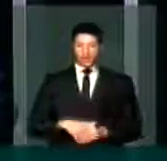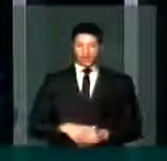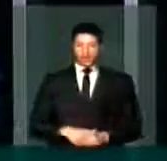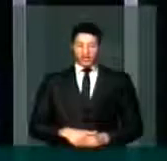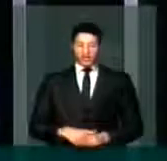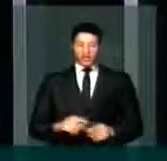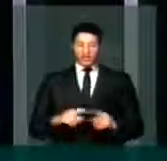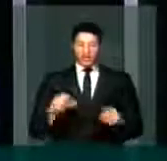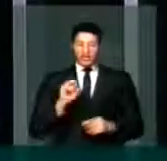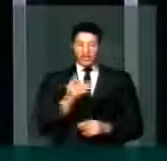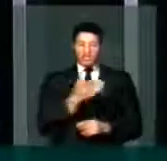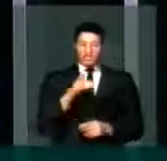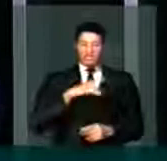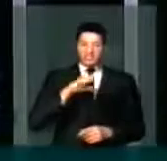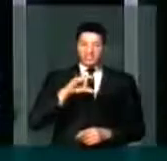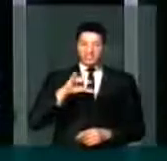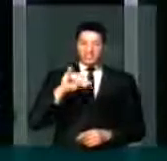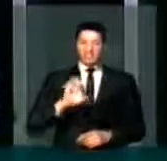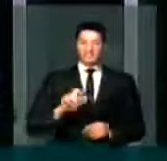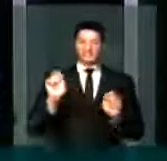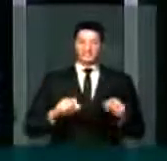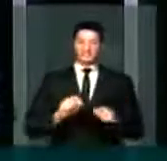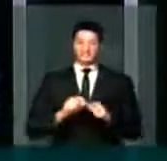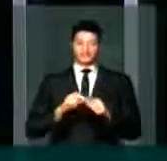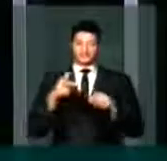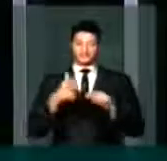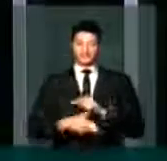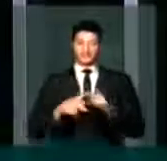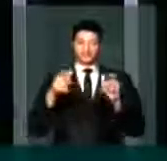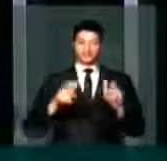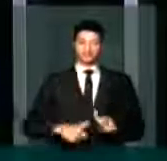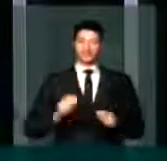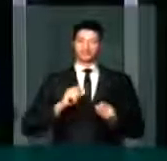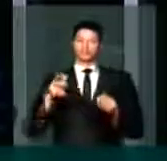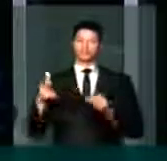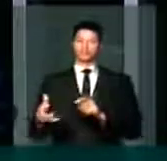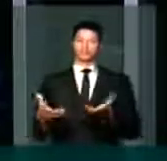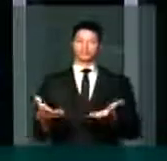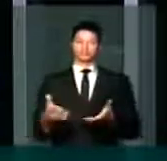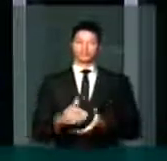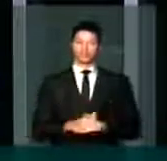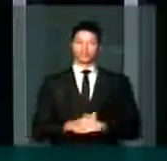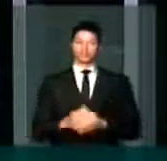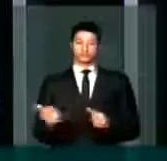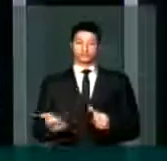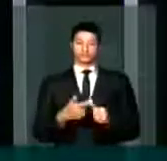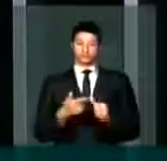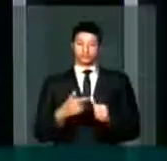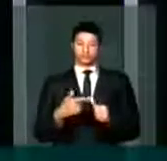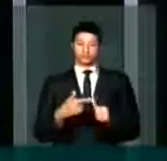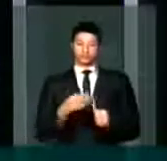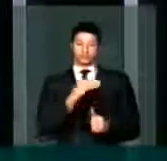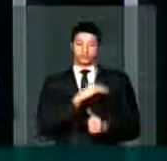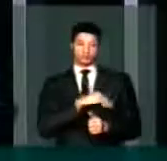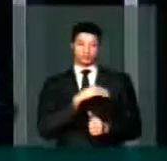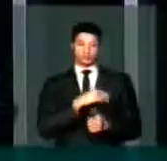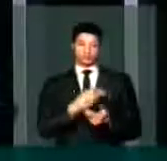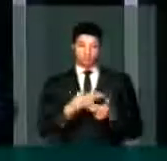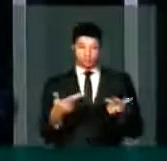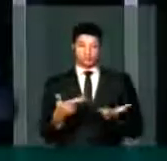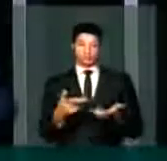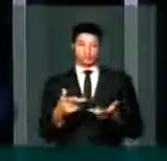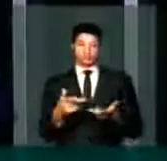eleitoral. Mas se você tem uma crise e precisa fazer cortes, aonde deve se cortar? Em primeiro lugar, deveria ter